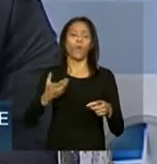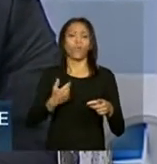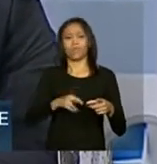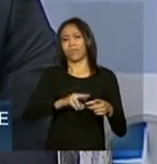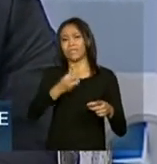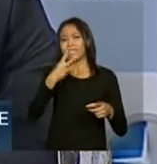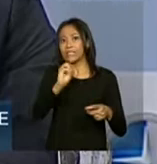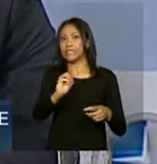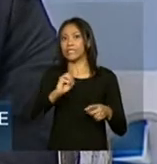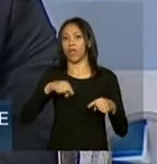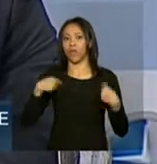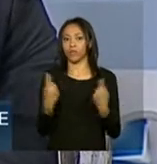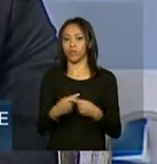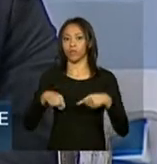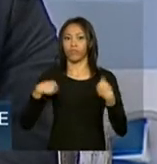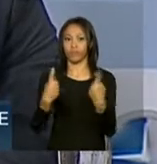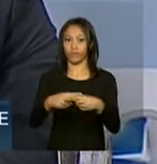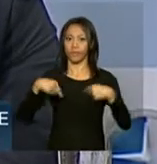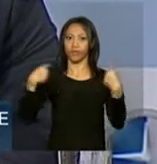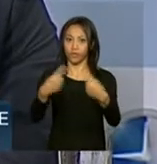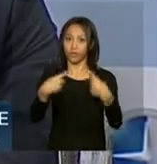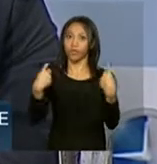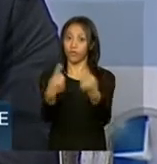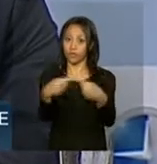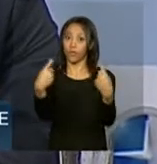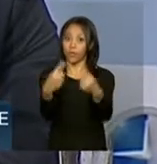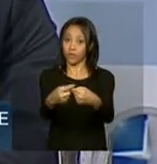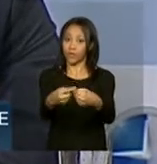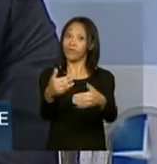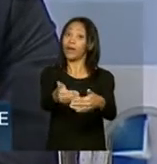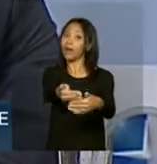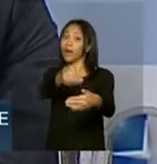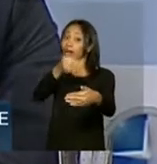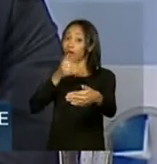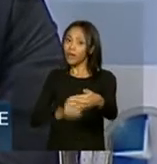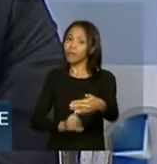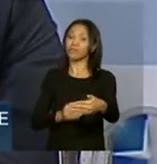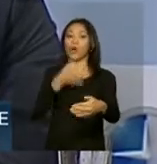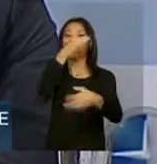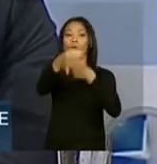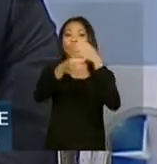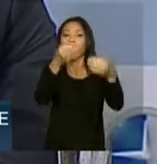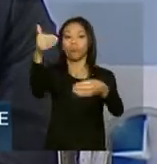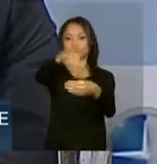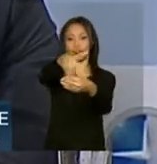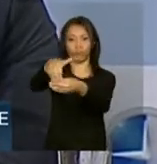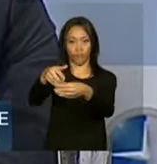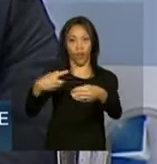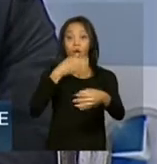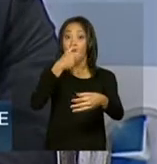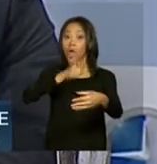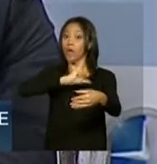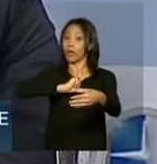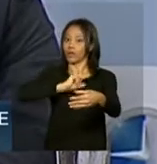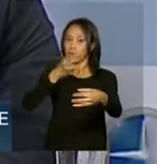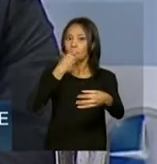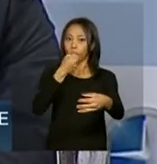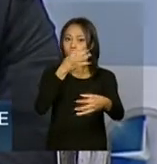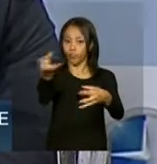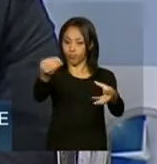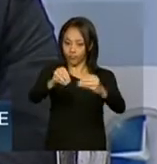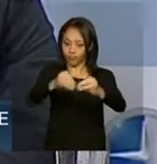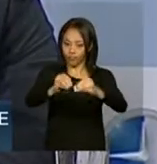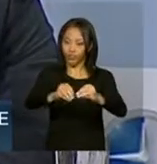30 reuniões que antecederam a consulta pública. Então, realmente, Nós chegamos à consulta pública com um